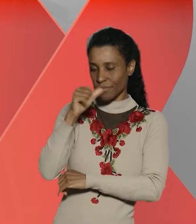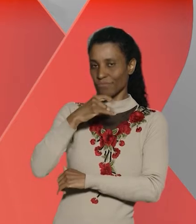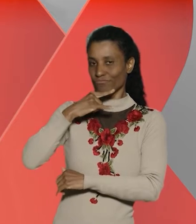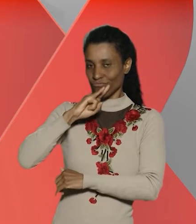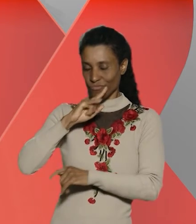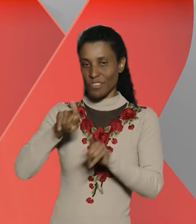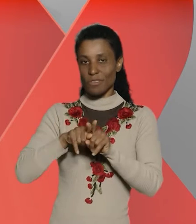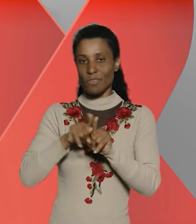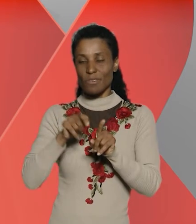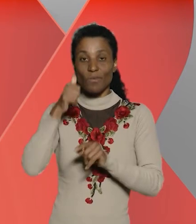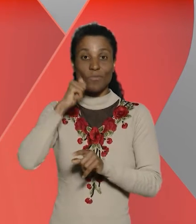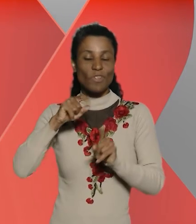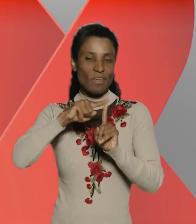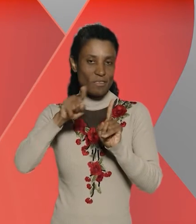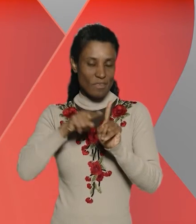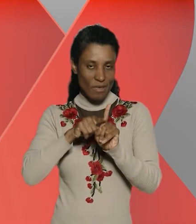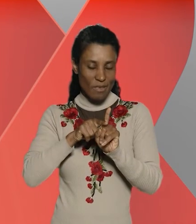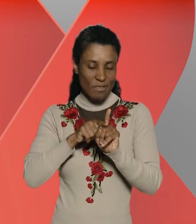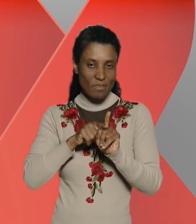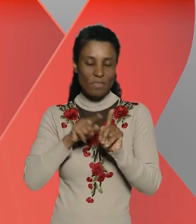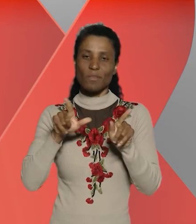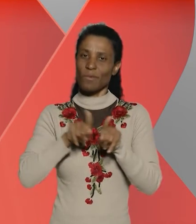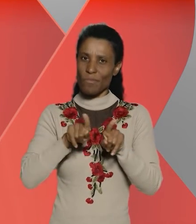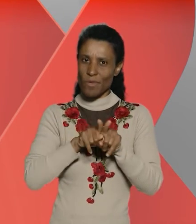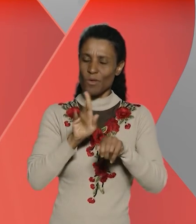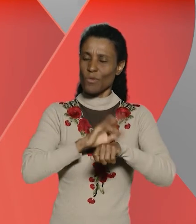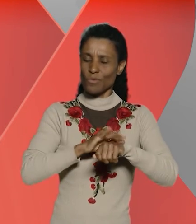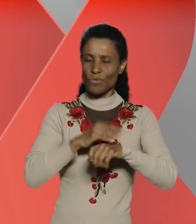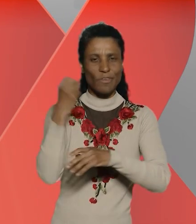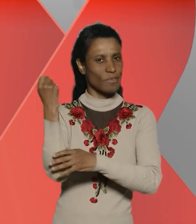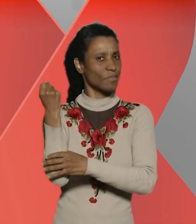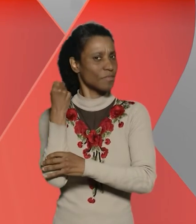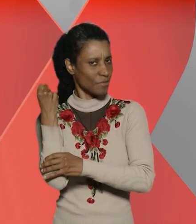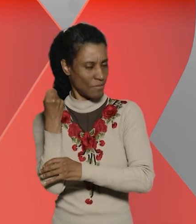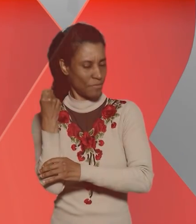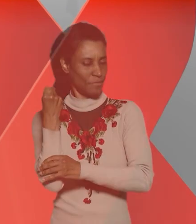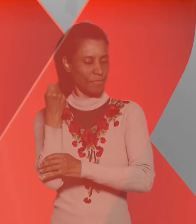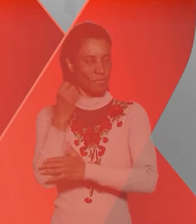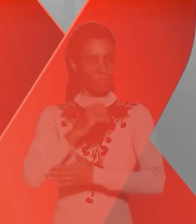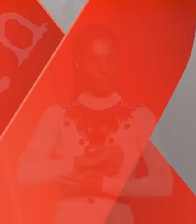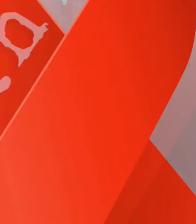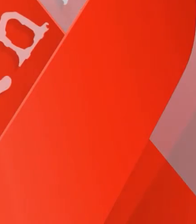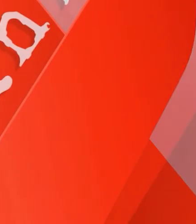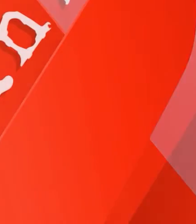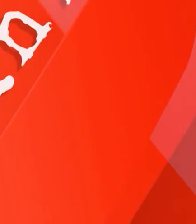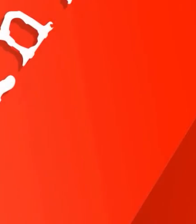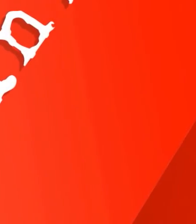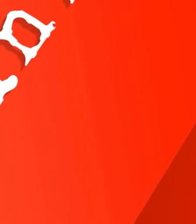lactantes e pessoas com doenças crônicas ou sexualmente transmissíveis. Música.